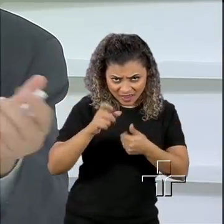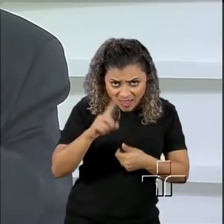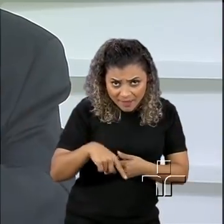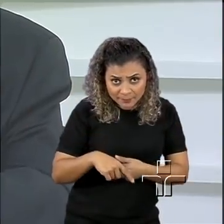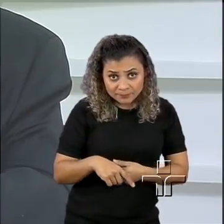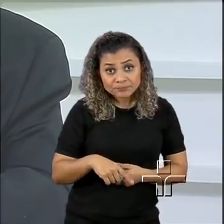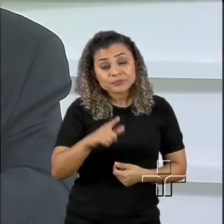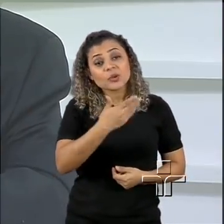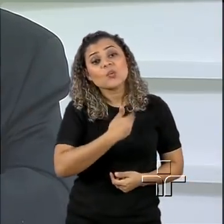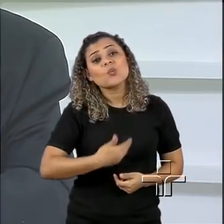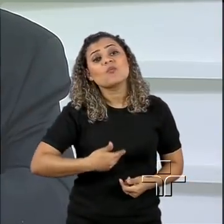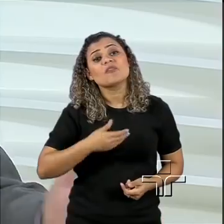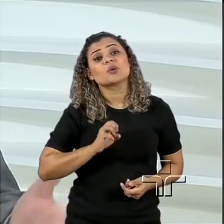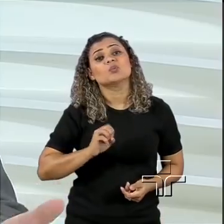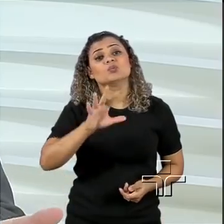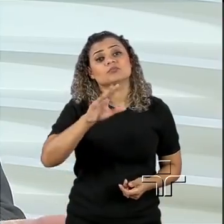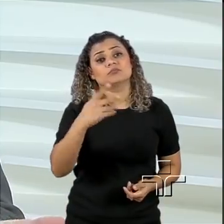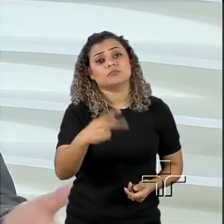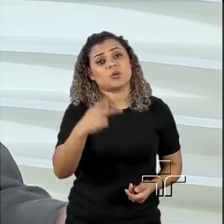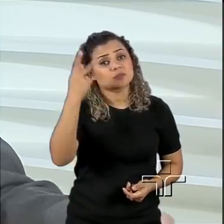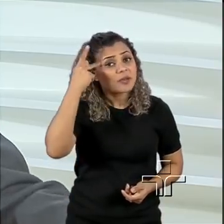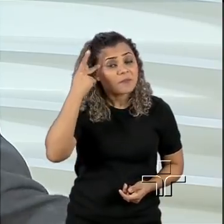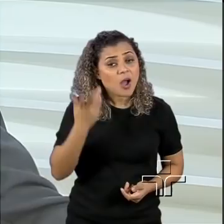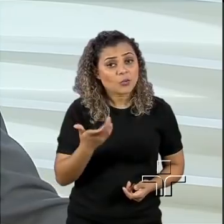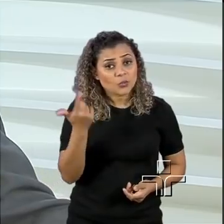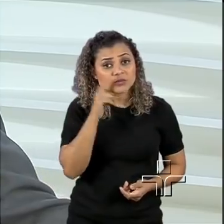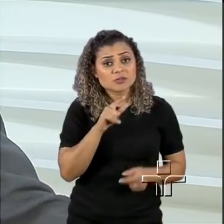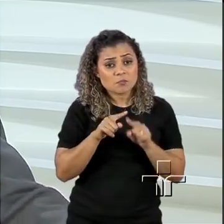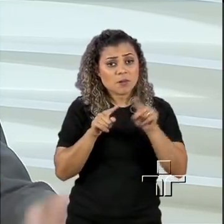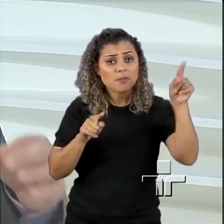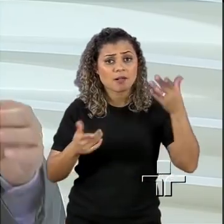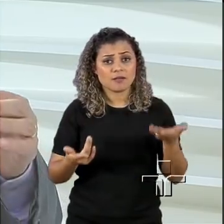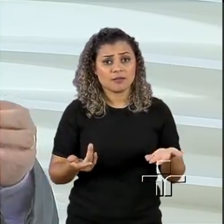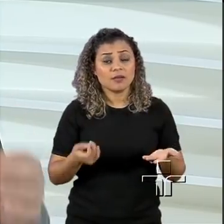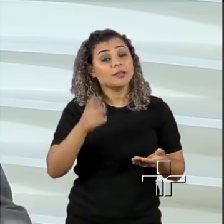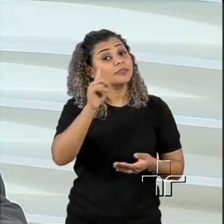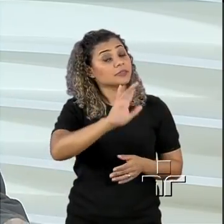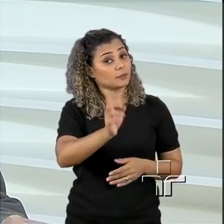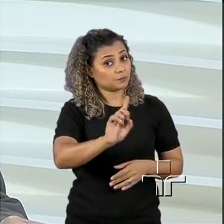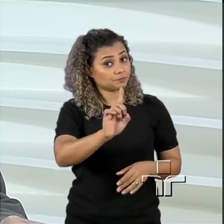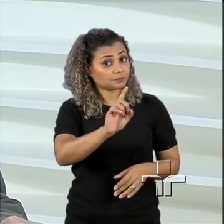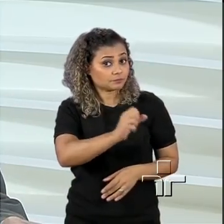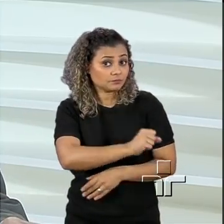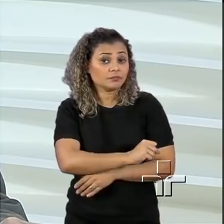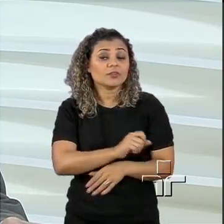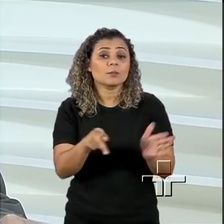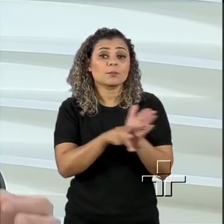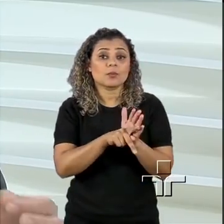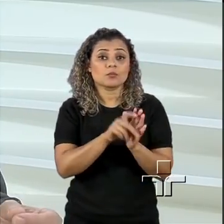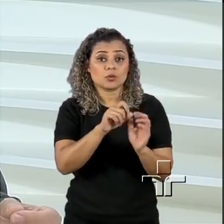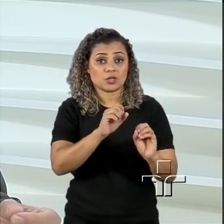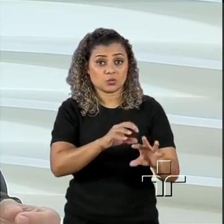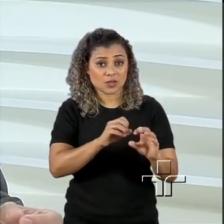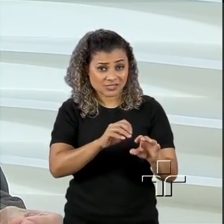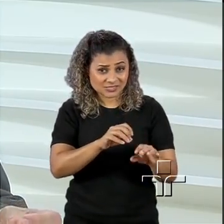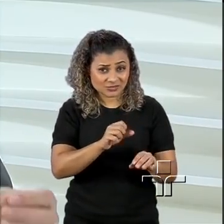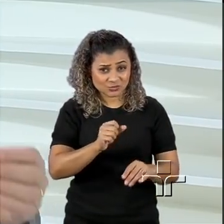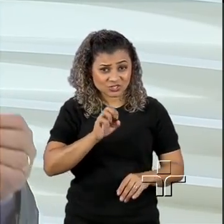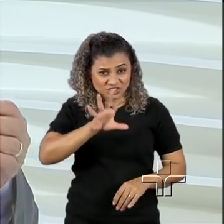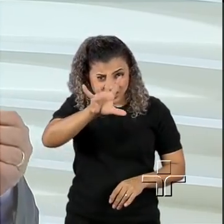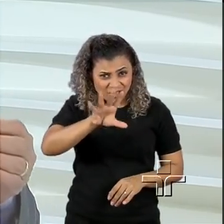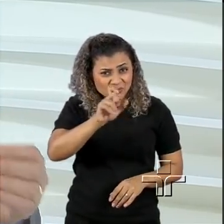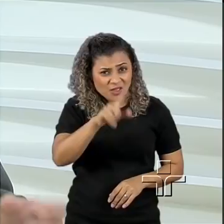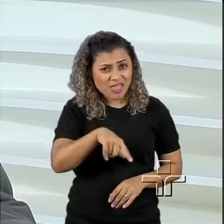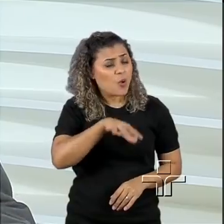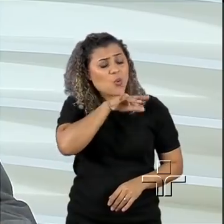governo do Estado. Mas tira a escola... Mas, então, a rede estadual é uma lástima na educação. Desculpe. A